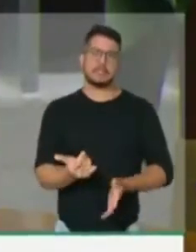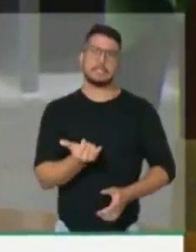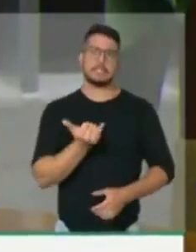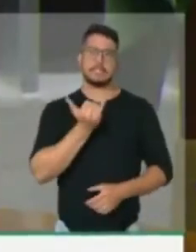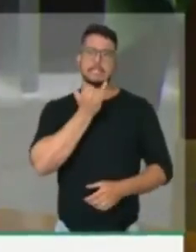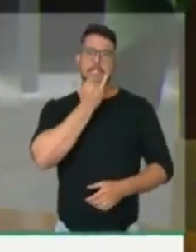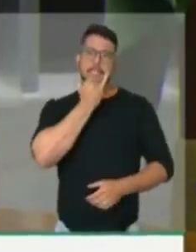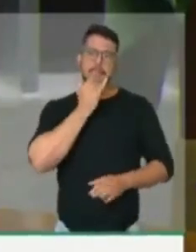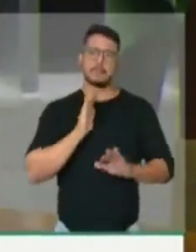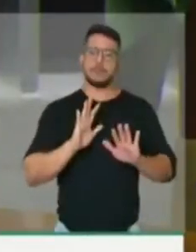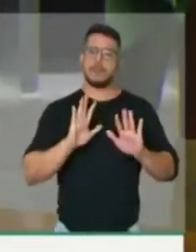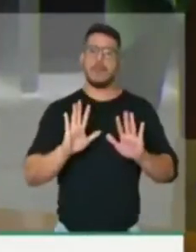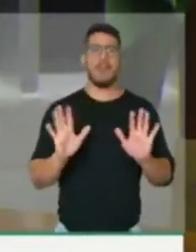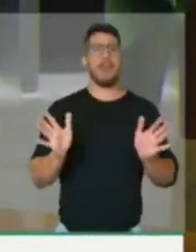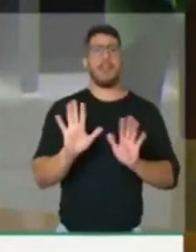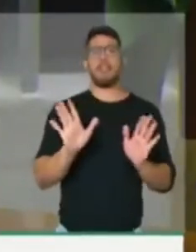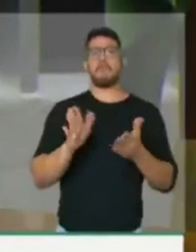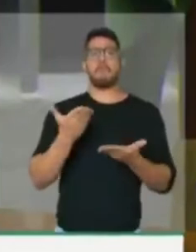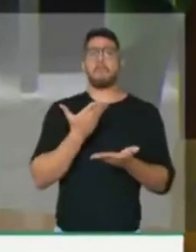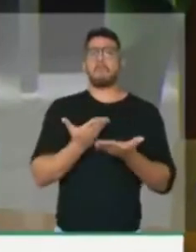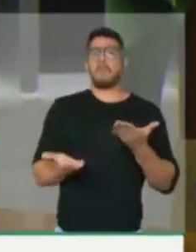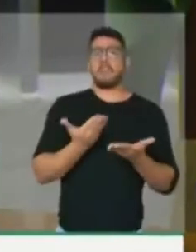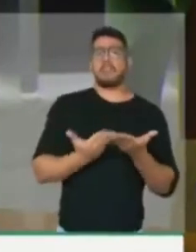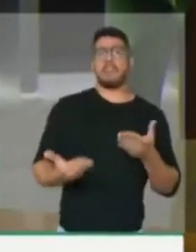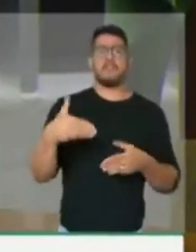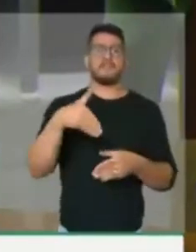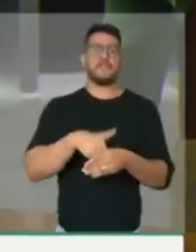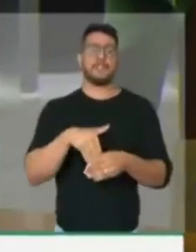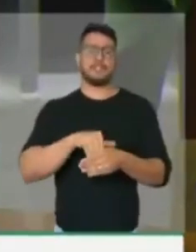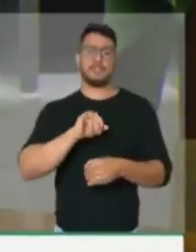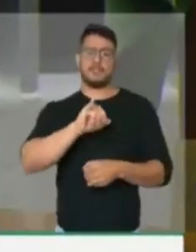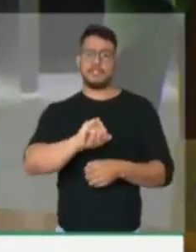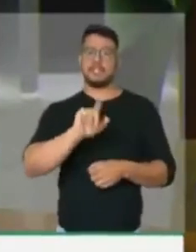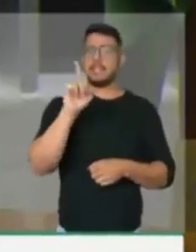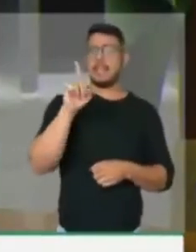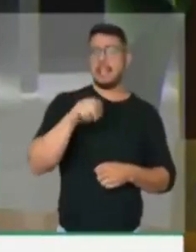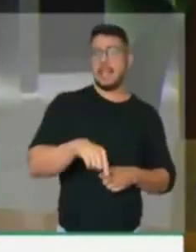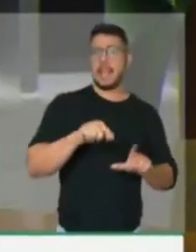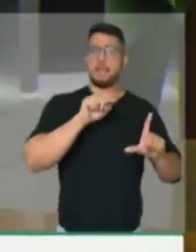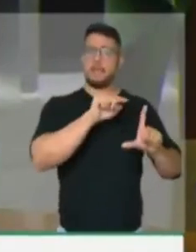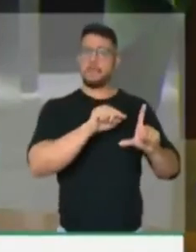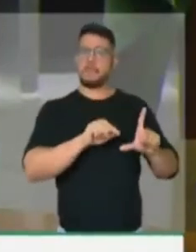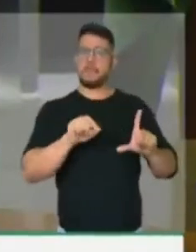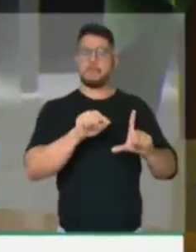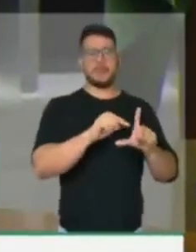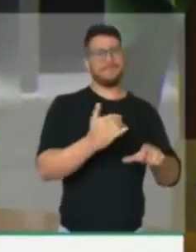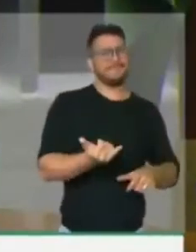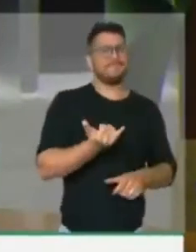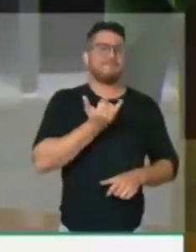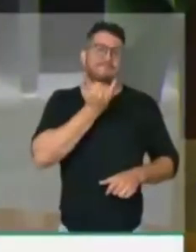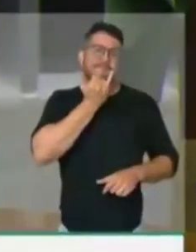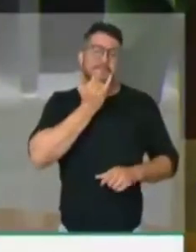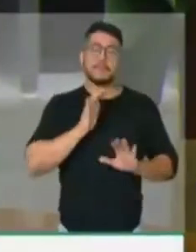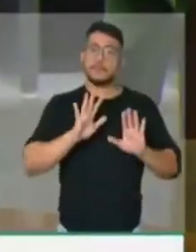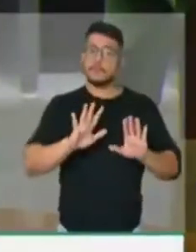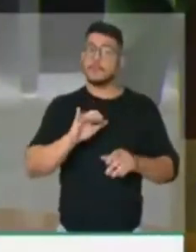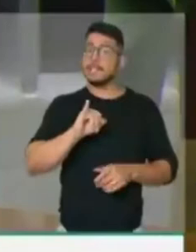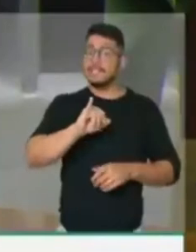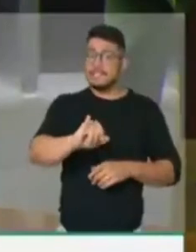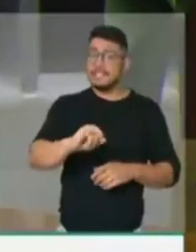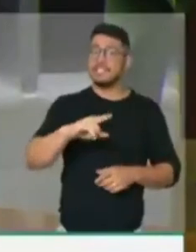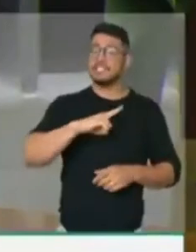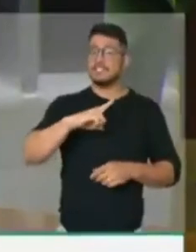que ele vai perder as eleições se o voto for eletrônico, senhor presidente, se existisse manipulação